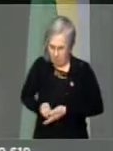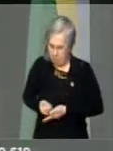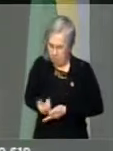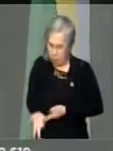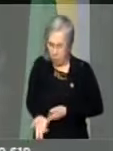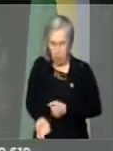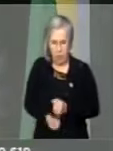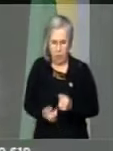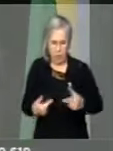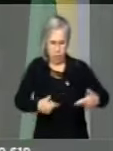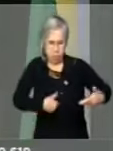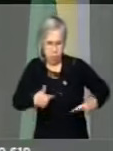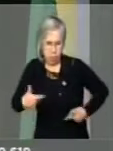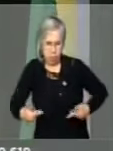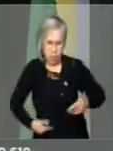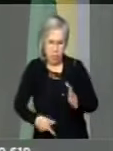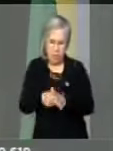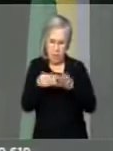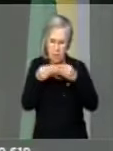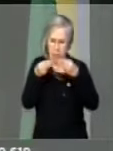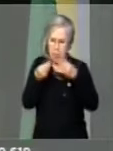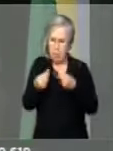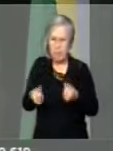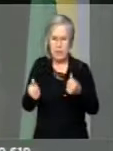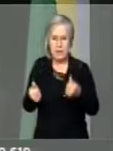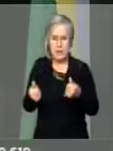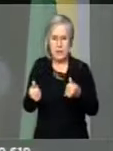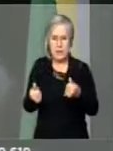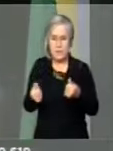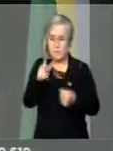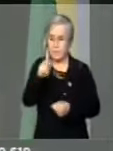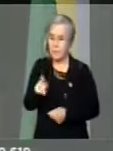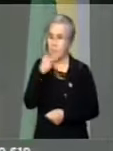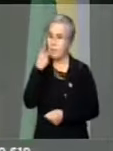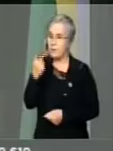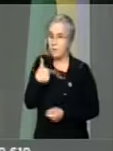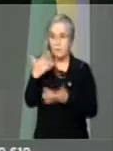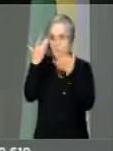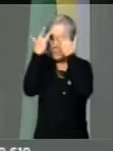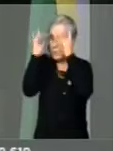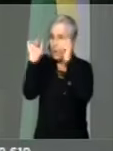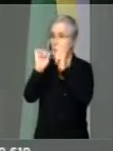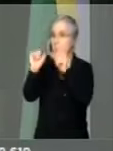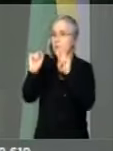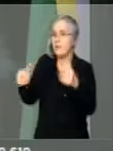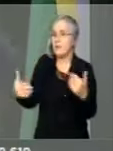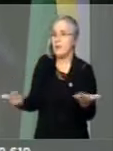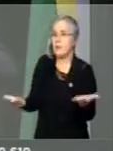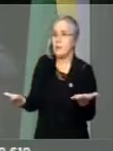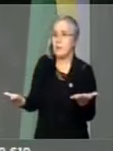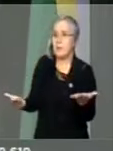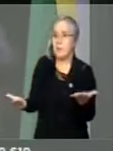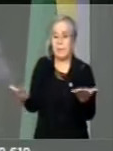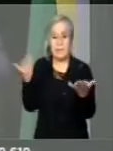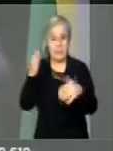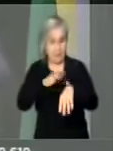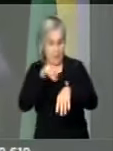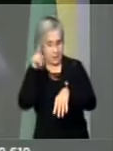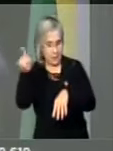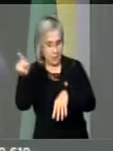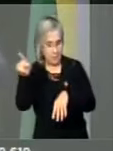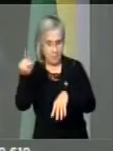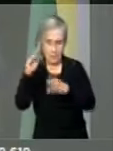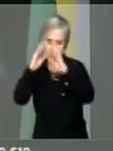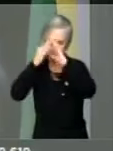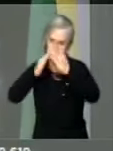com furos no corpo, apodrecidos, e ele me dizia, nós não sabemos mais o que fazer. E ali naquele momento, dentro daquela